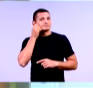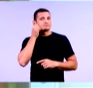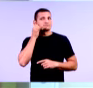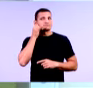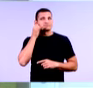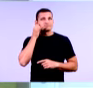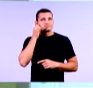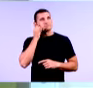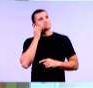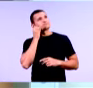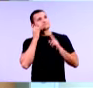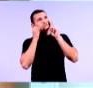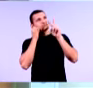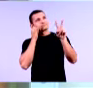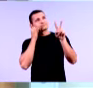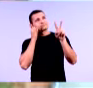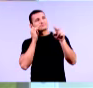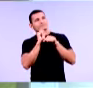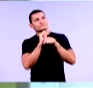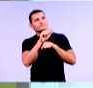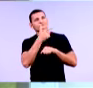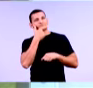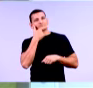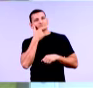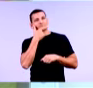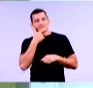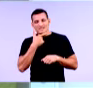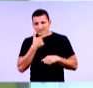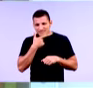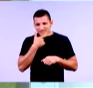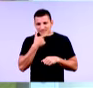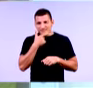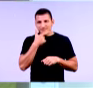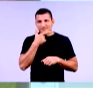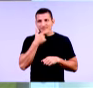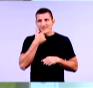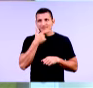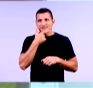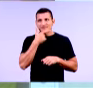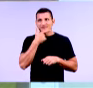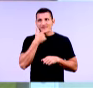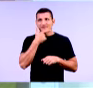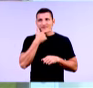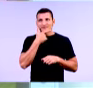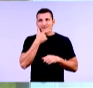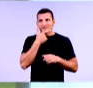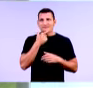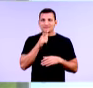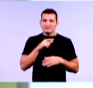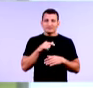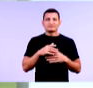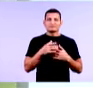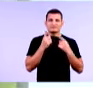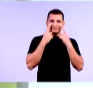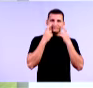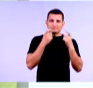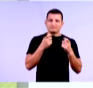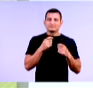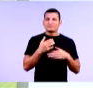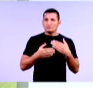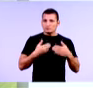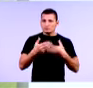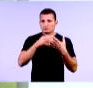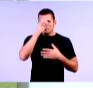celular, olhar para você esperando que você dê uma risada, você vai dar uma risadinha, ele vai dar uma risada junto, quer dizer, é até um processo bem interessante de aprendizado aí